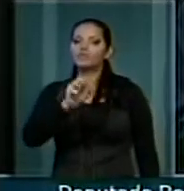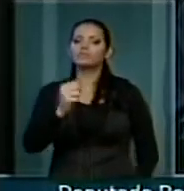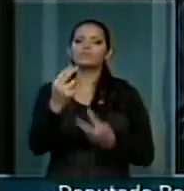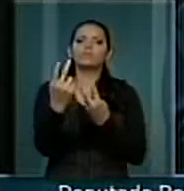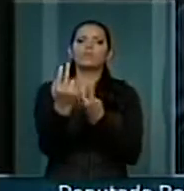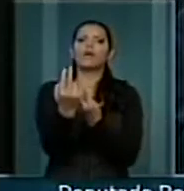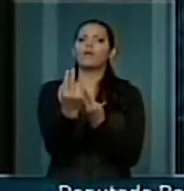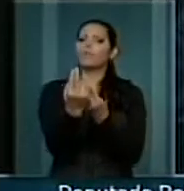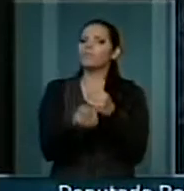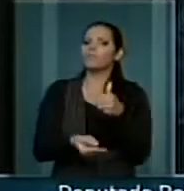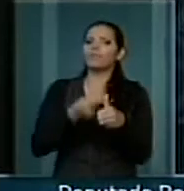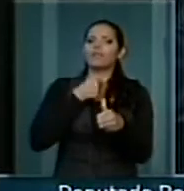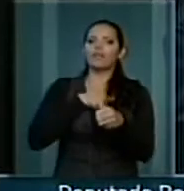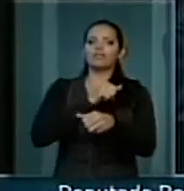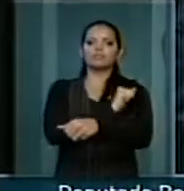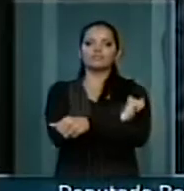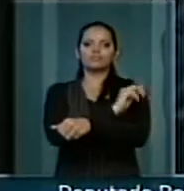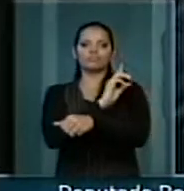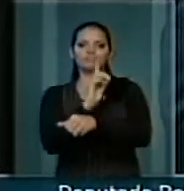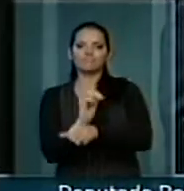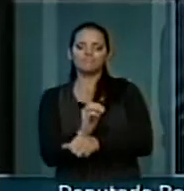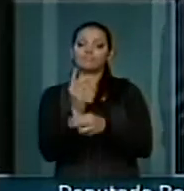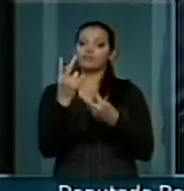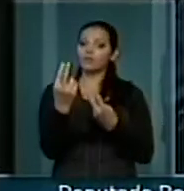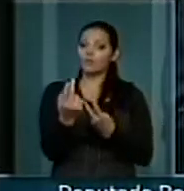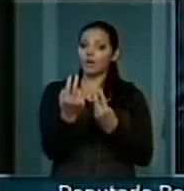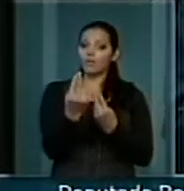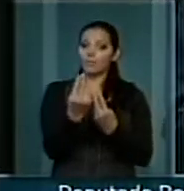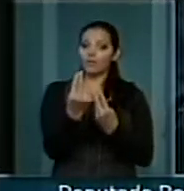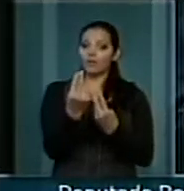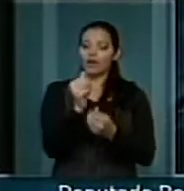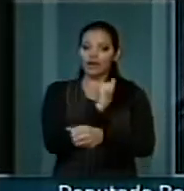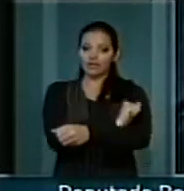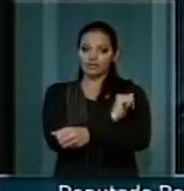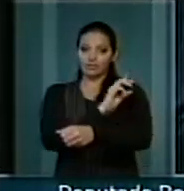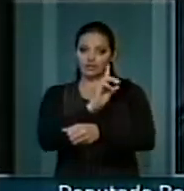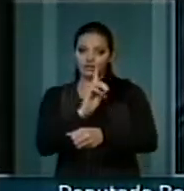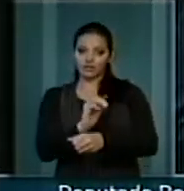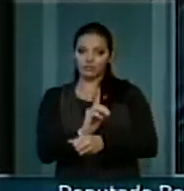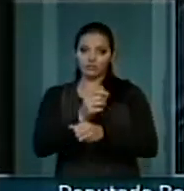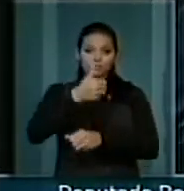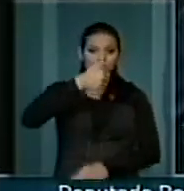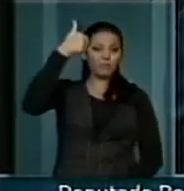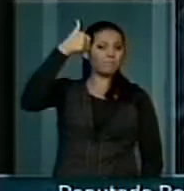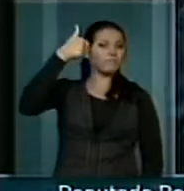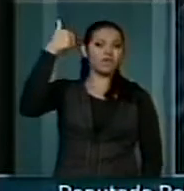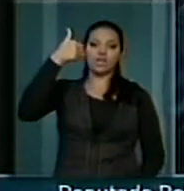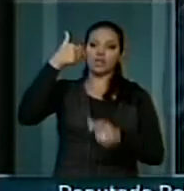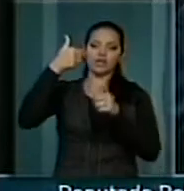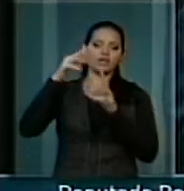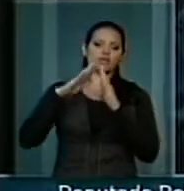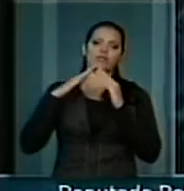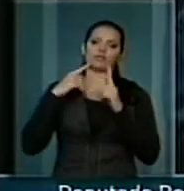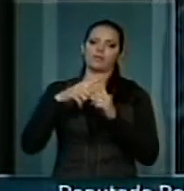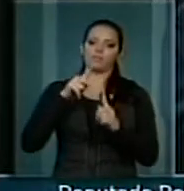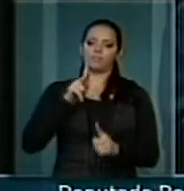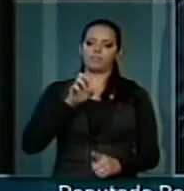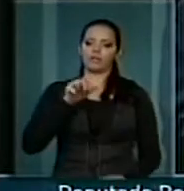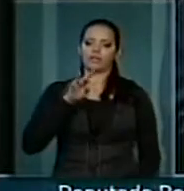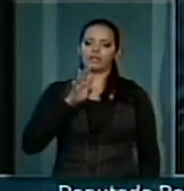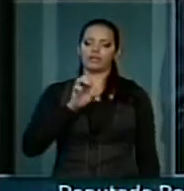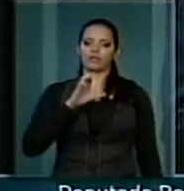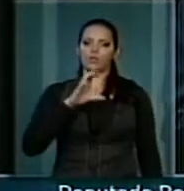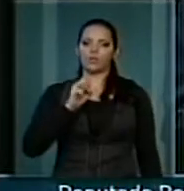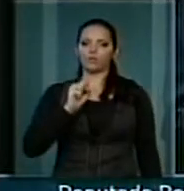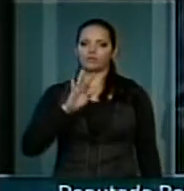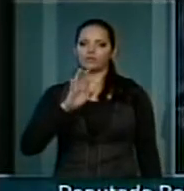os pioneiros da Igreja Assembleia de Deus, mãe de todas as igrejas pentecostais do país, fundada no